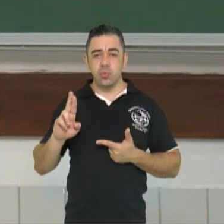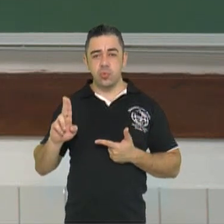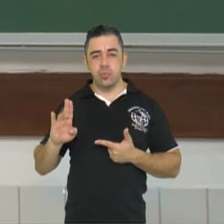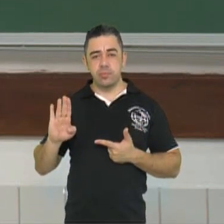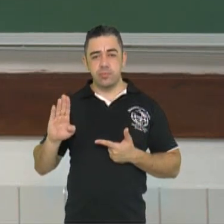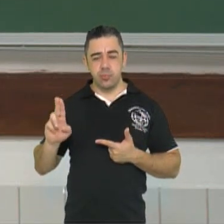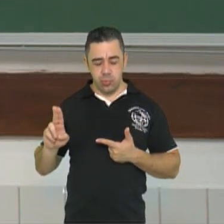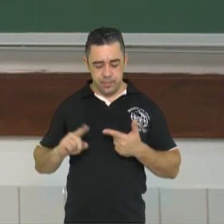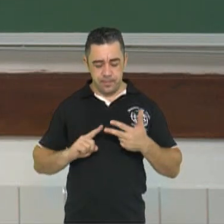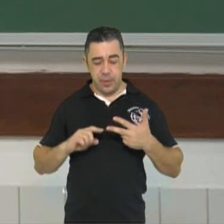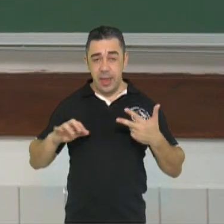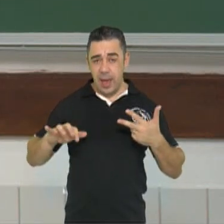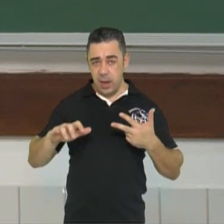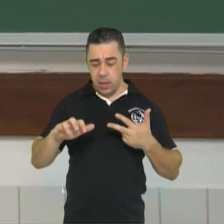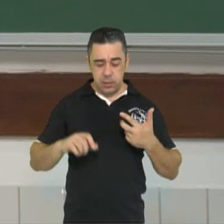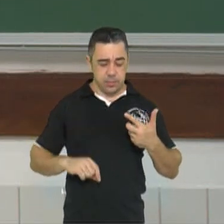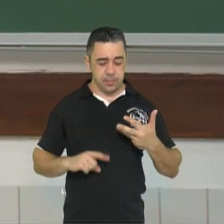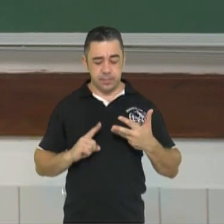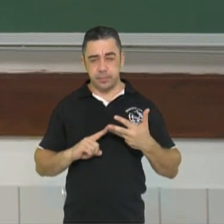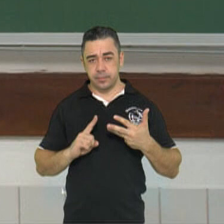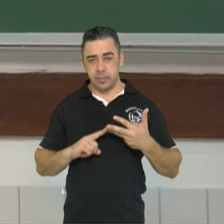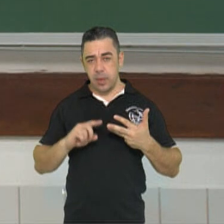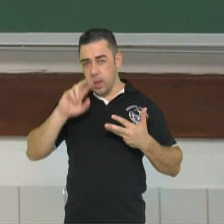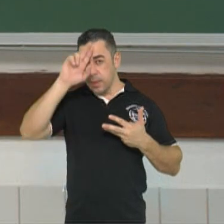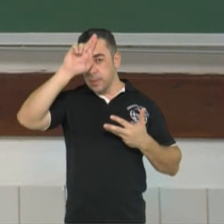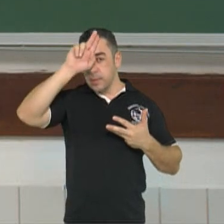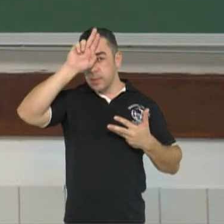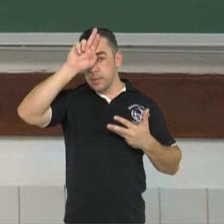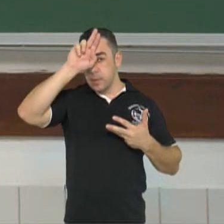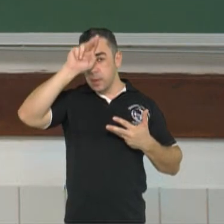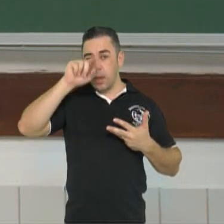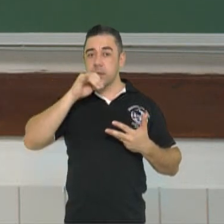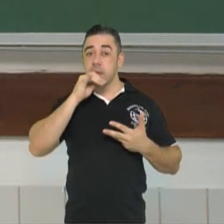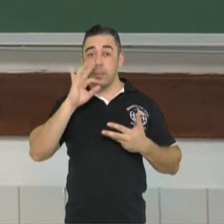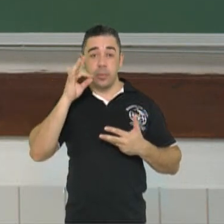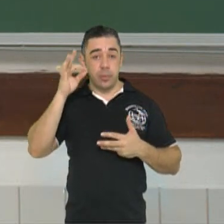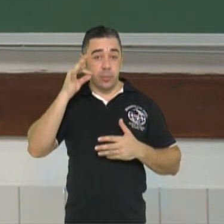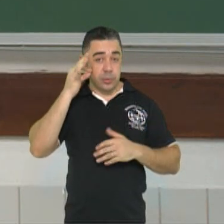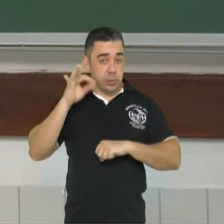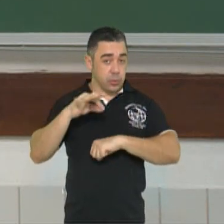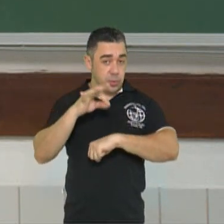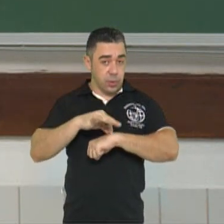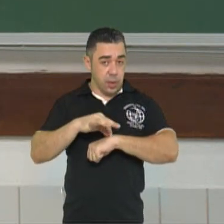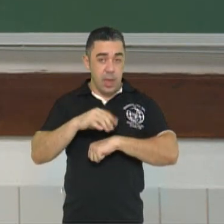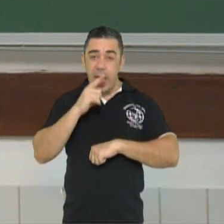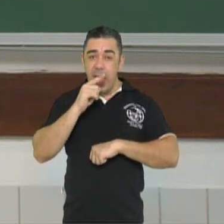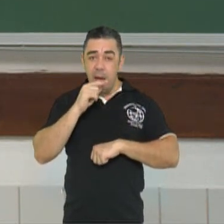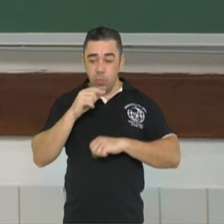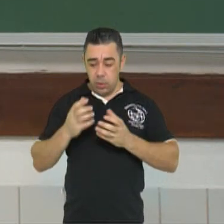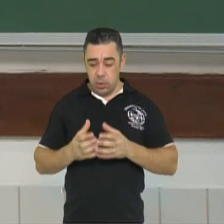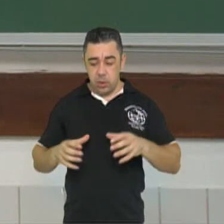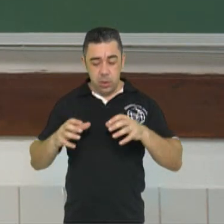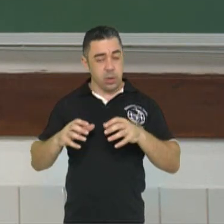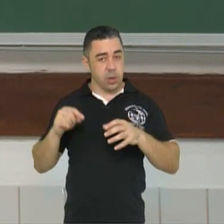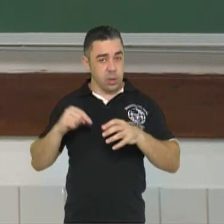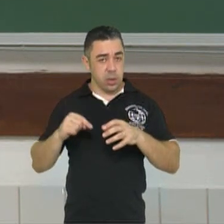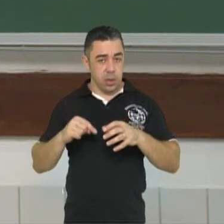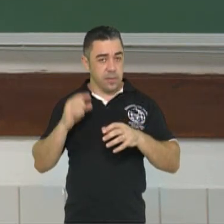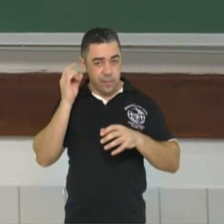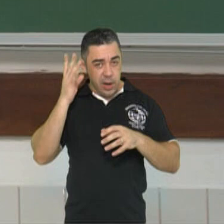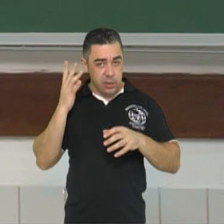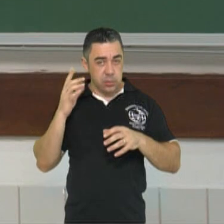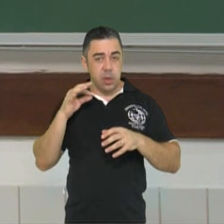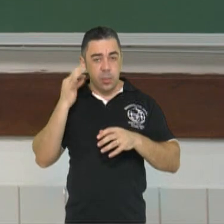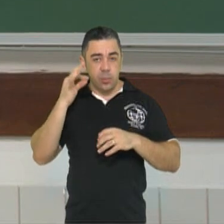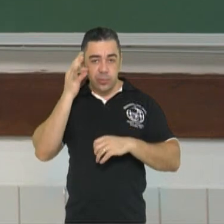tem aranhas, tem insetos, por exemplo, o mosquito da dengue, a água vai ficar parada com muita facilidade no lixo. Então